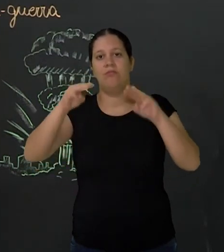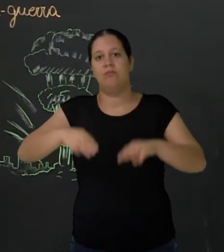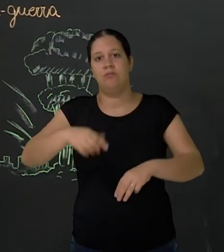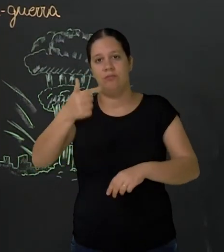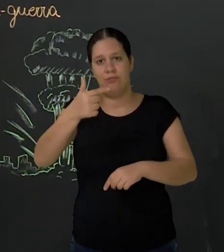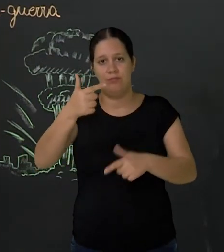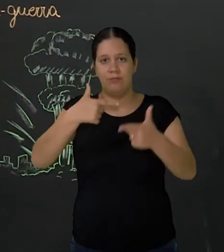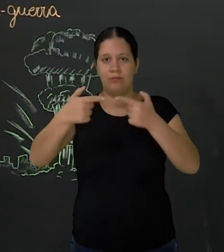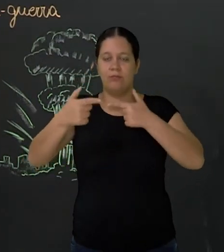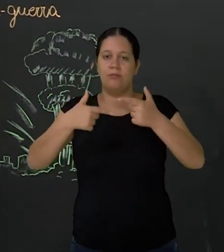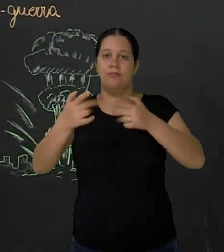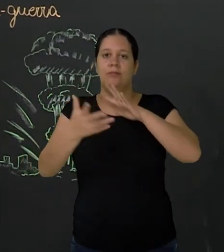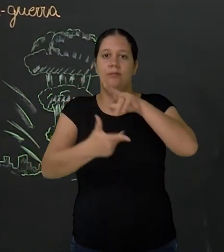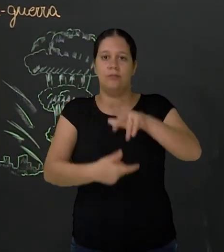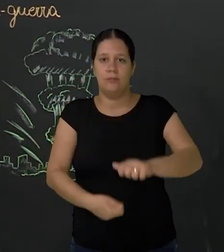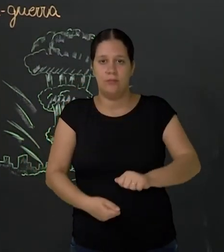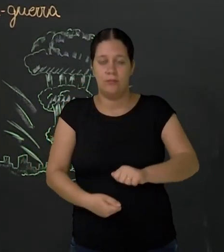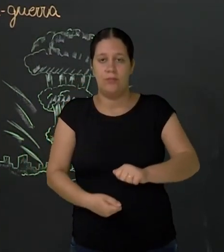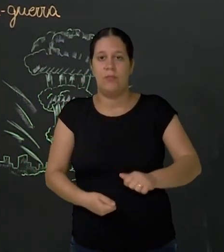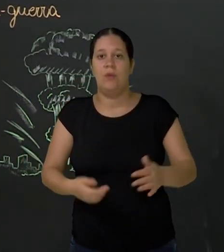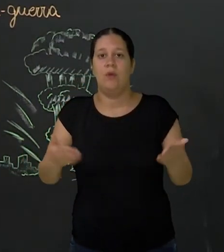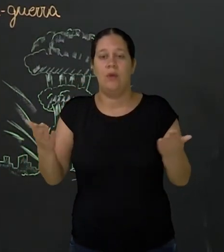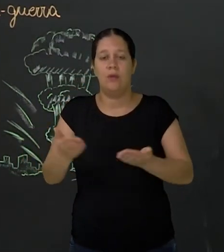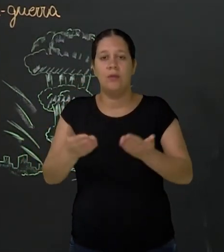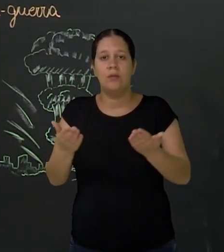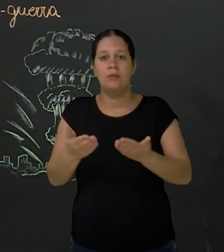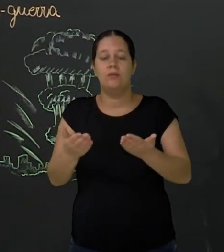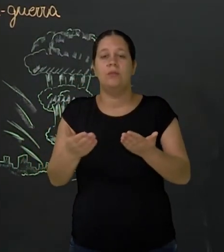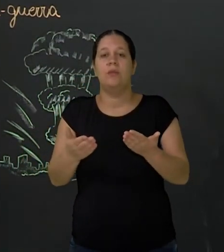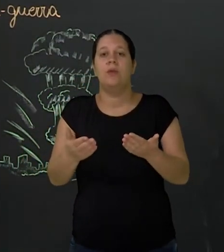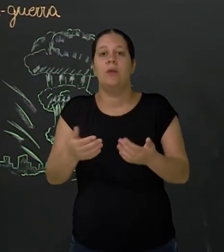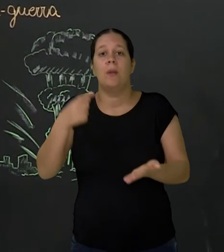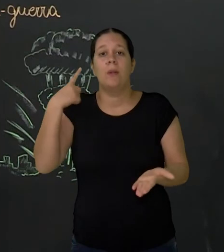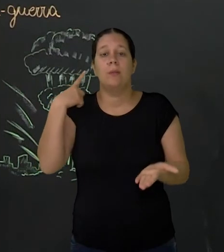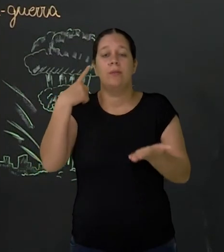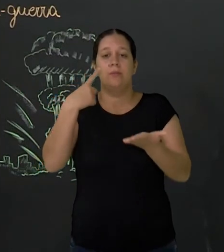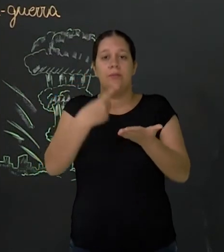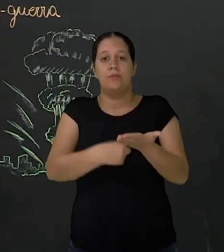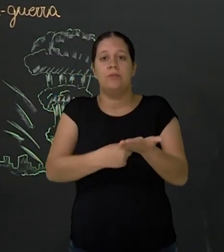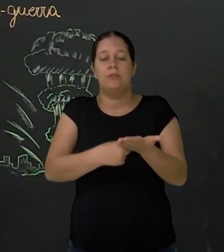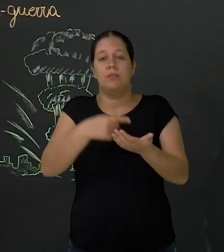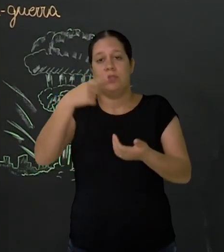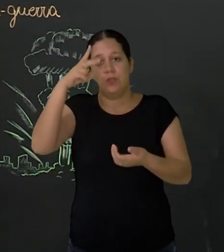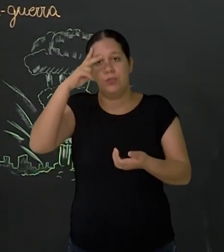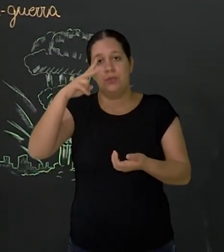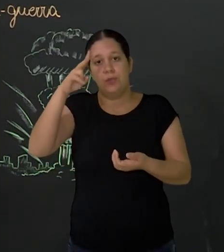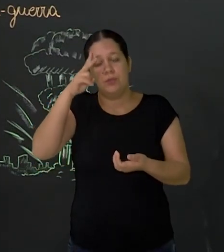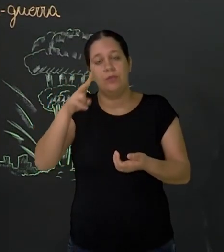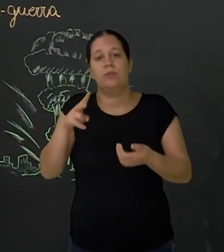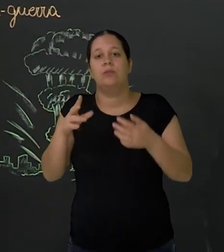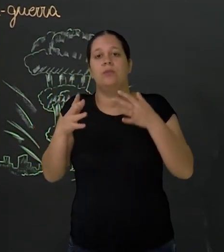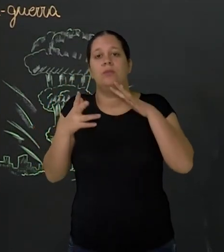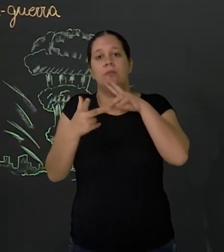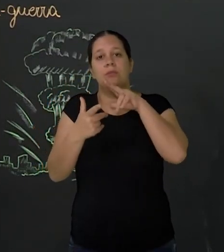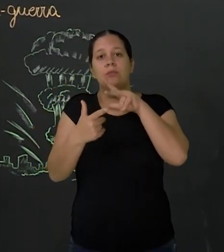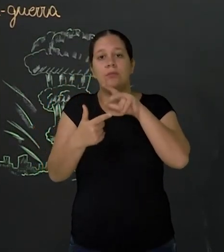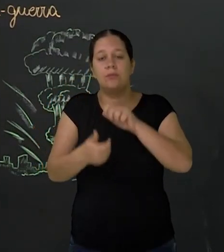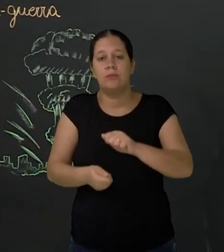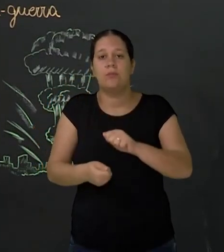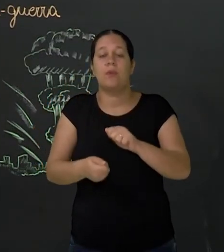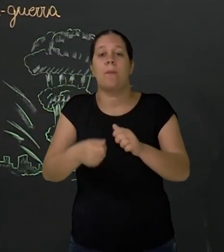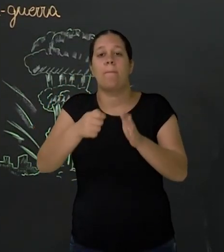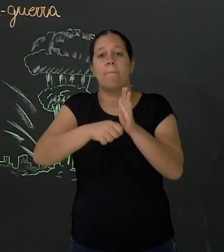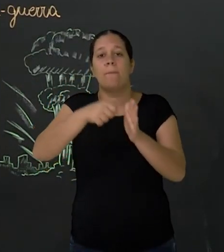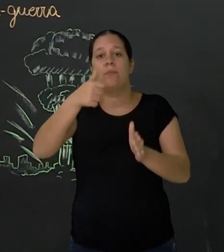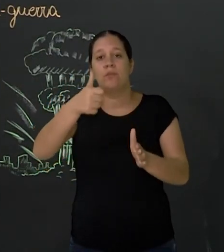Mundial. O que é importante a gente observar? Esse conflito ele foi extremamente marcante para a história da humanidade por muitos motivos,